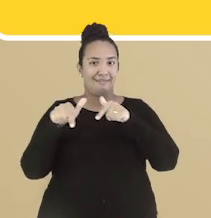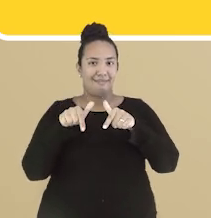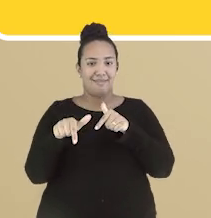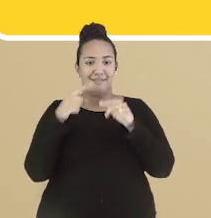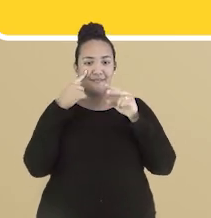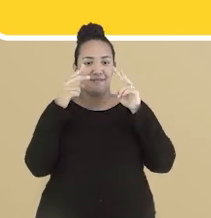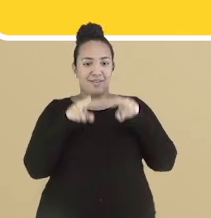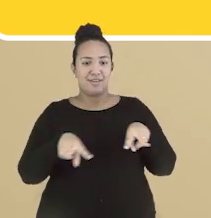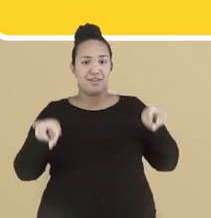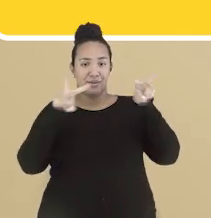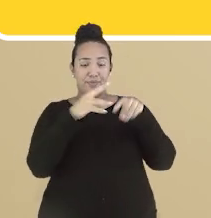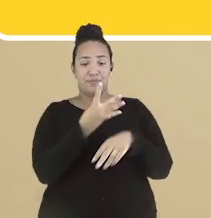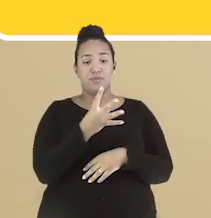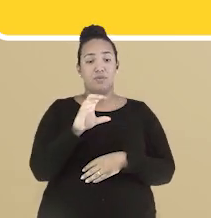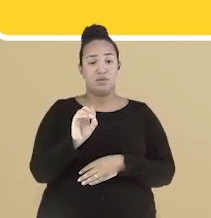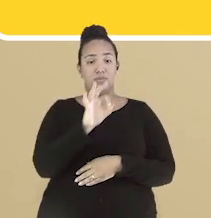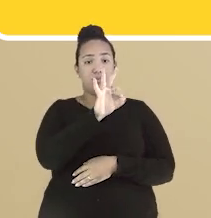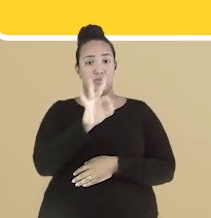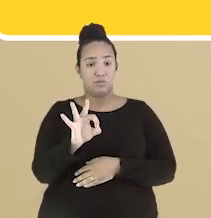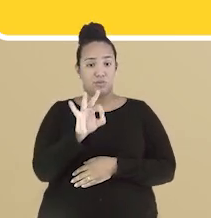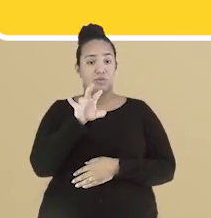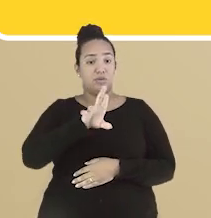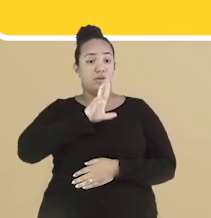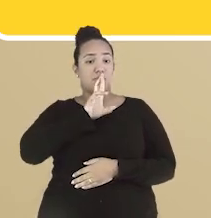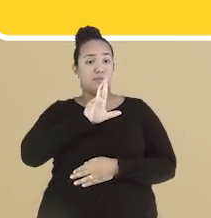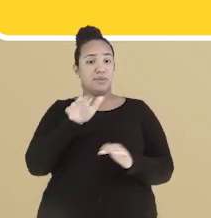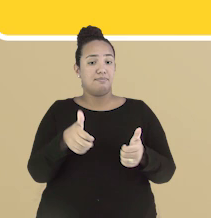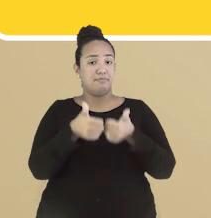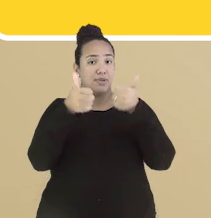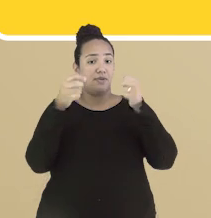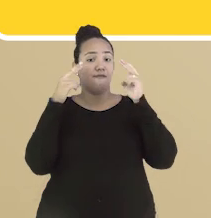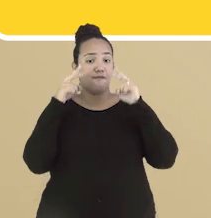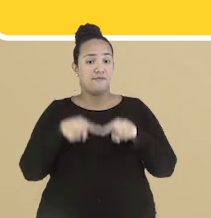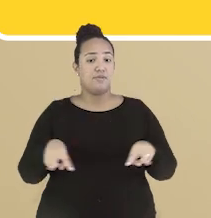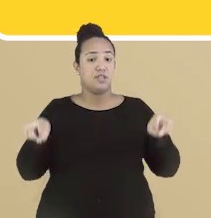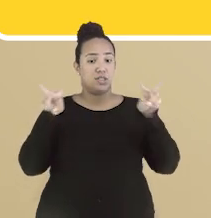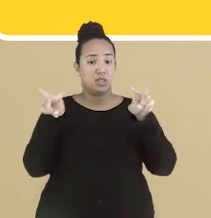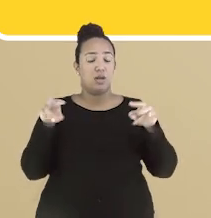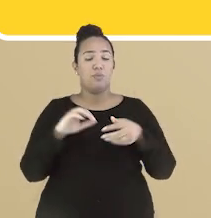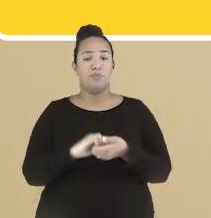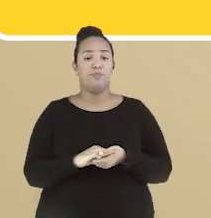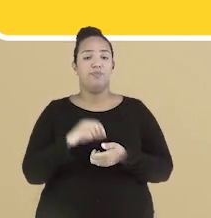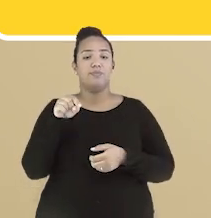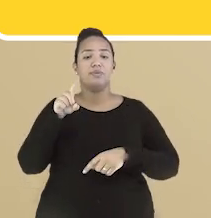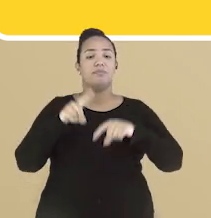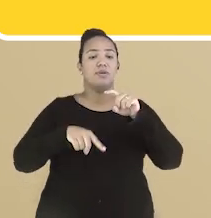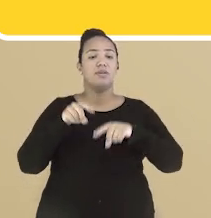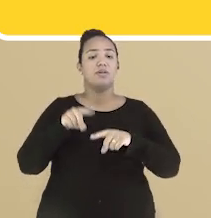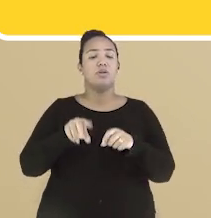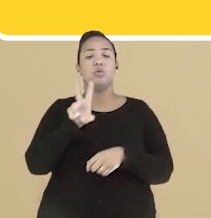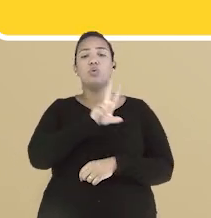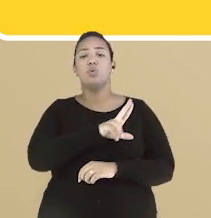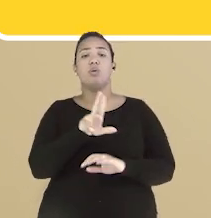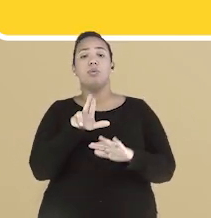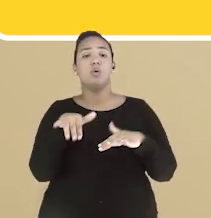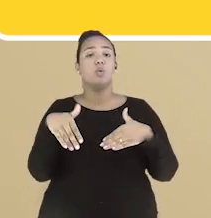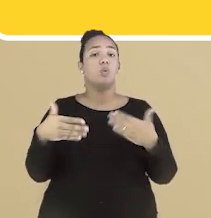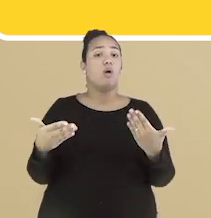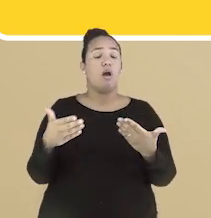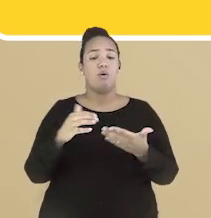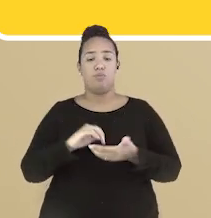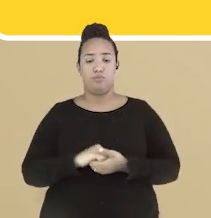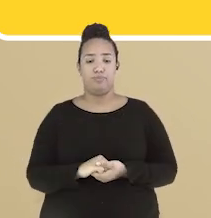e 40% respondem melhor a estímulos visuais. Qual é o nome desse tipo de